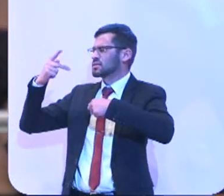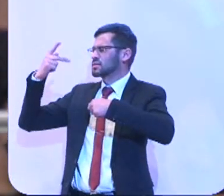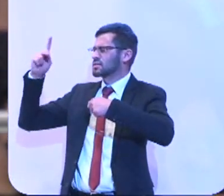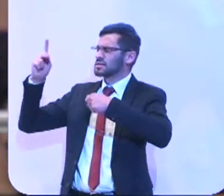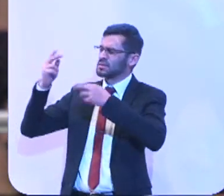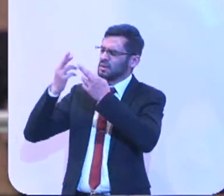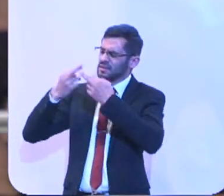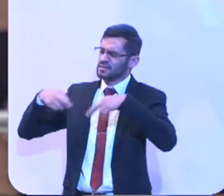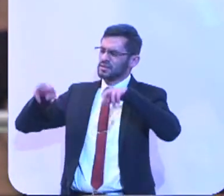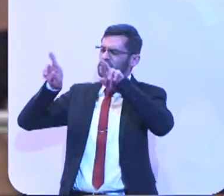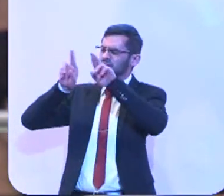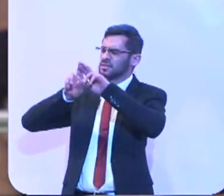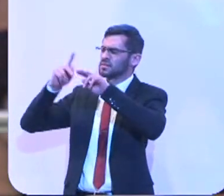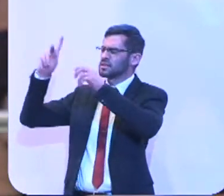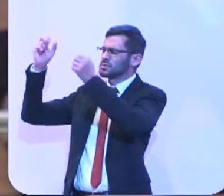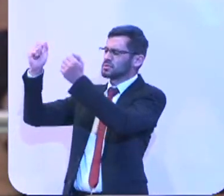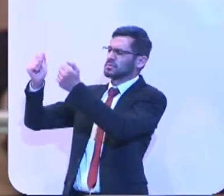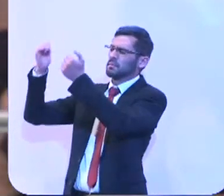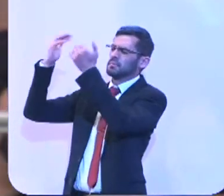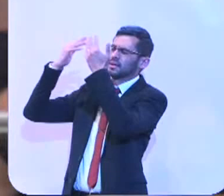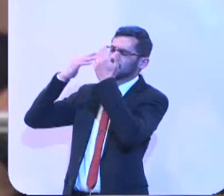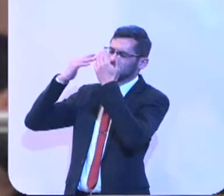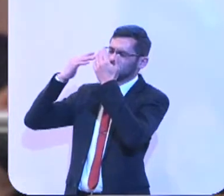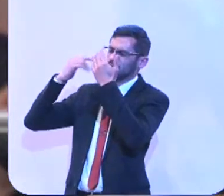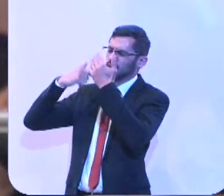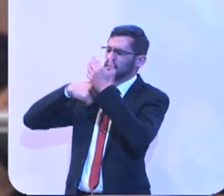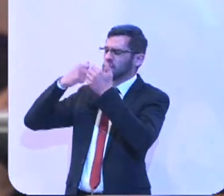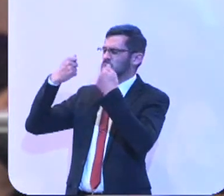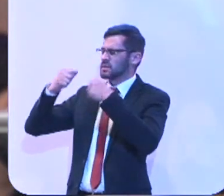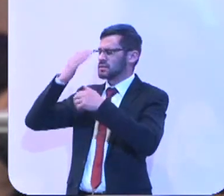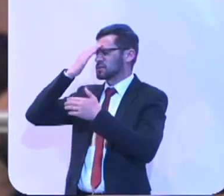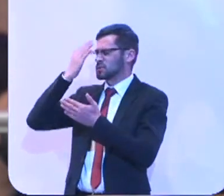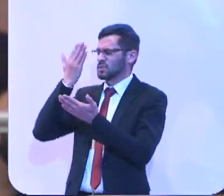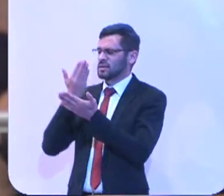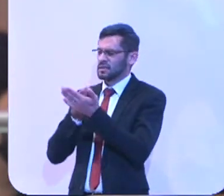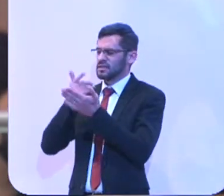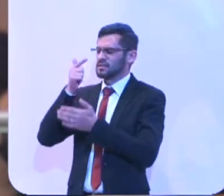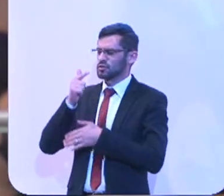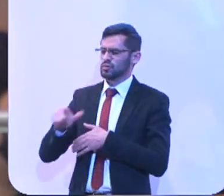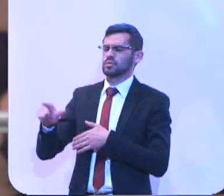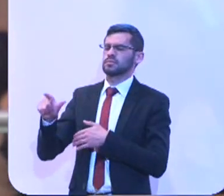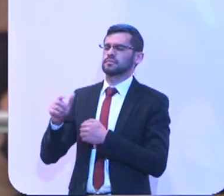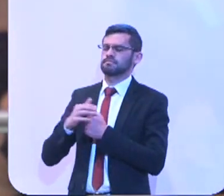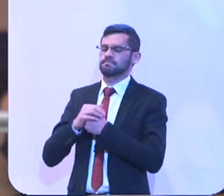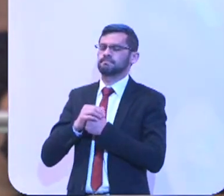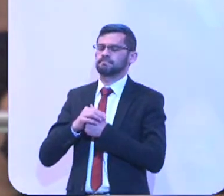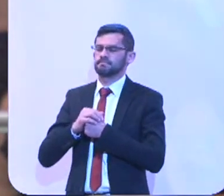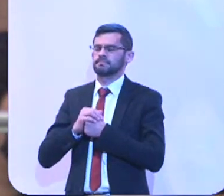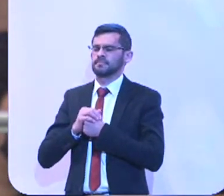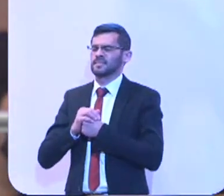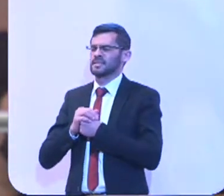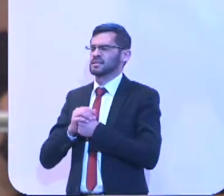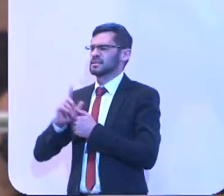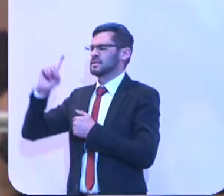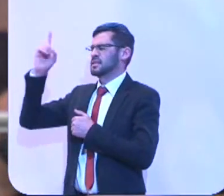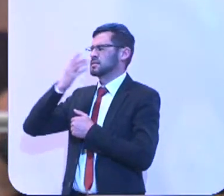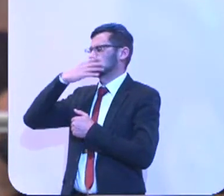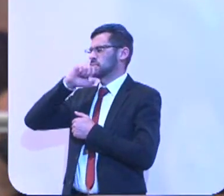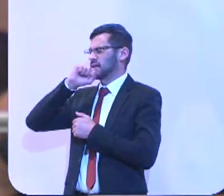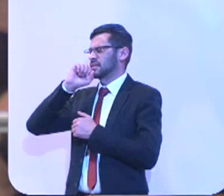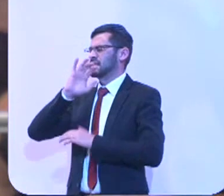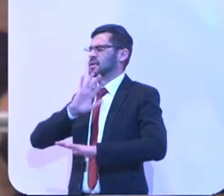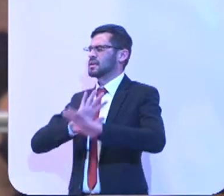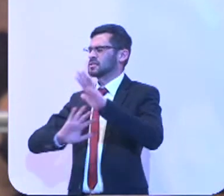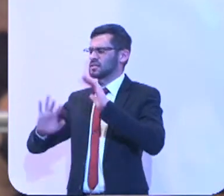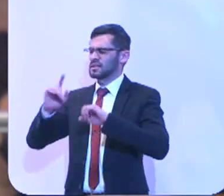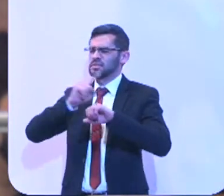eu preciso da tua bênção, eu preciso crer de novo. E Pai, ainda que os cenários